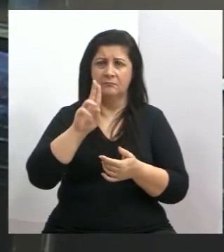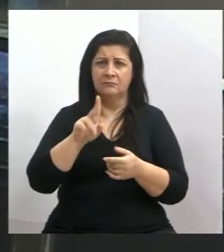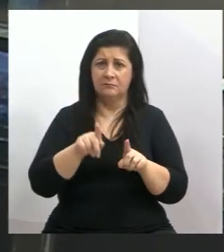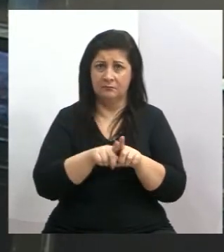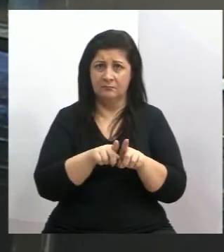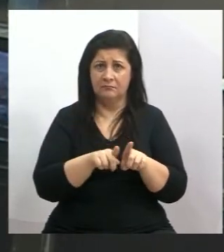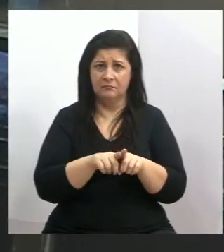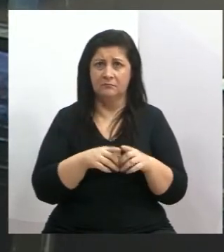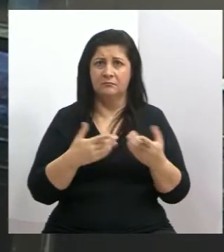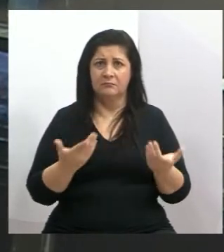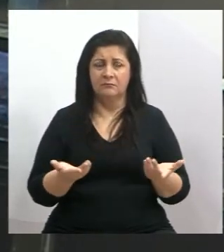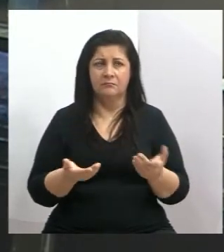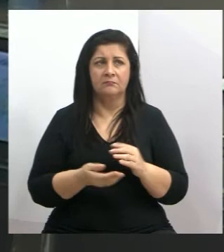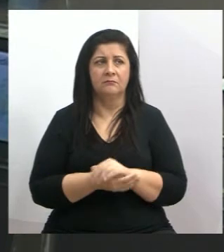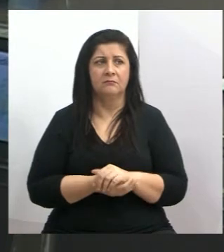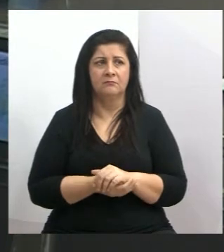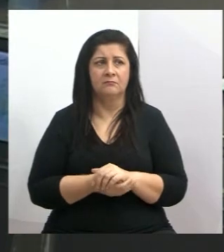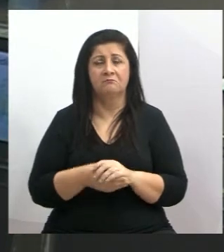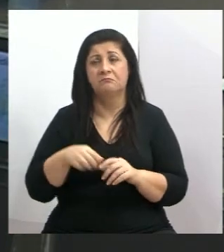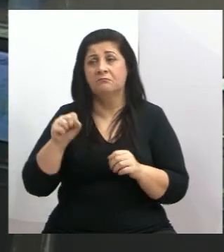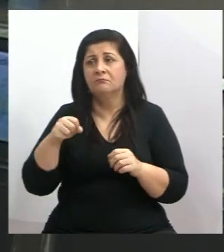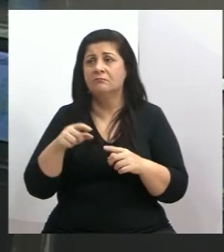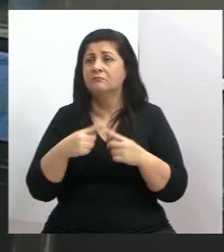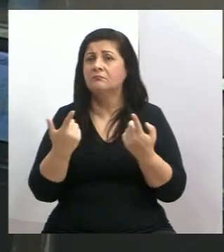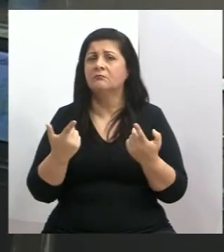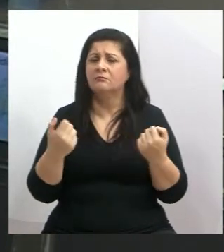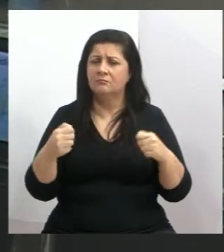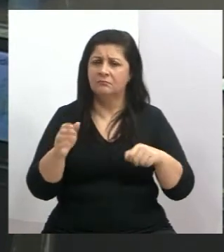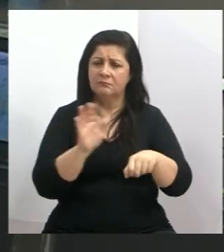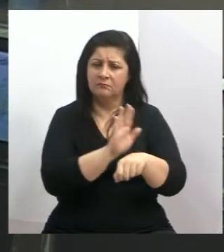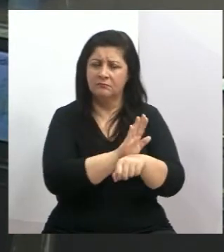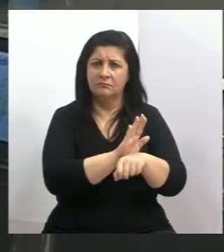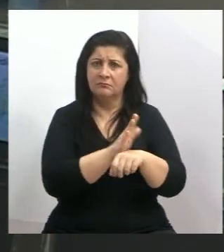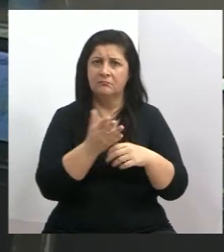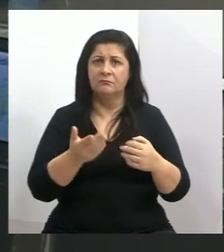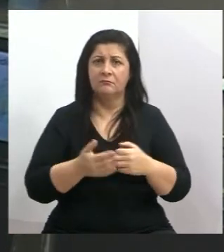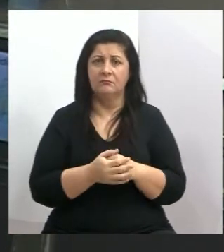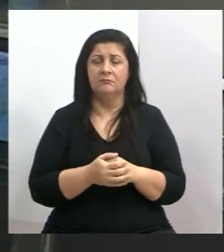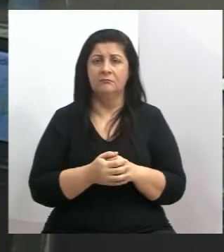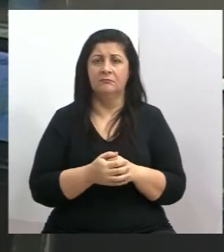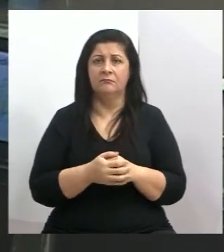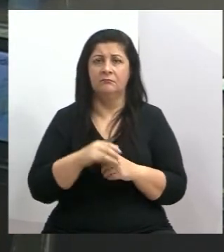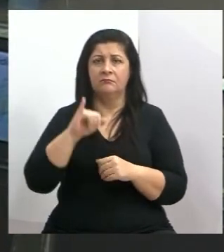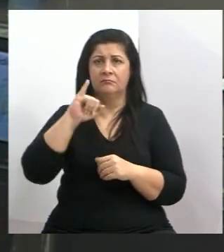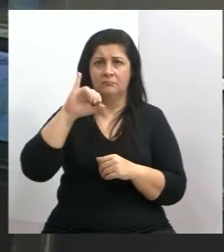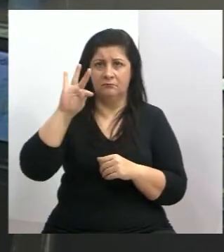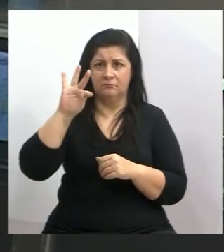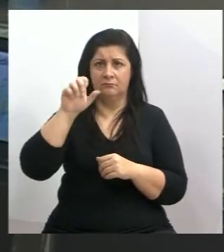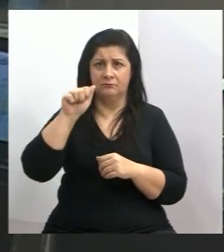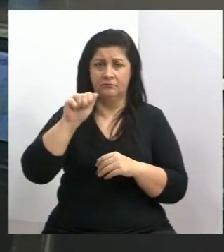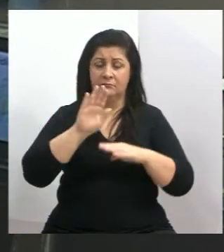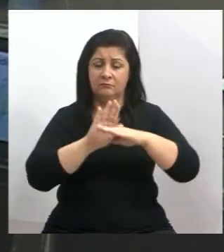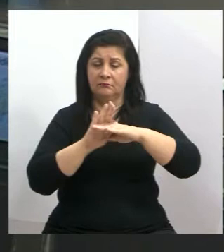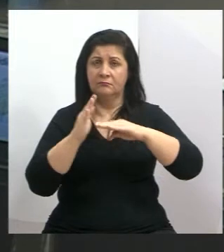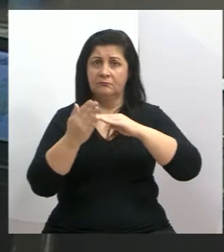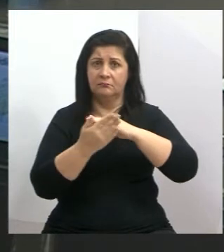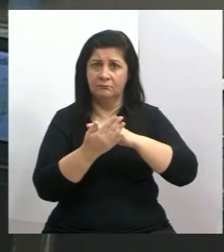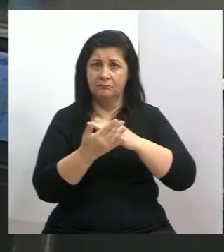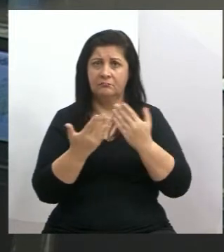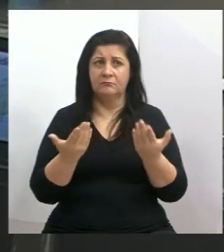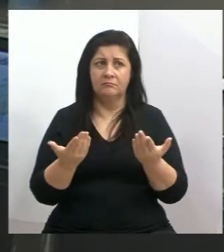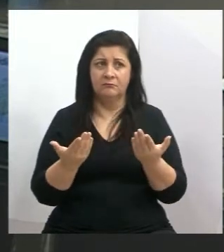eu acredito que sim então a gente tem que acelerar esse processo é o Vila Ita 1 e 2 São bairros que